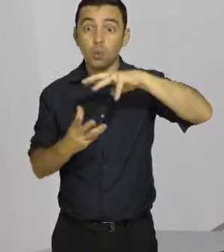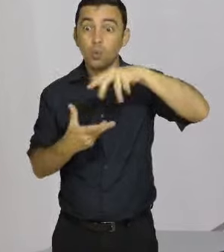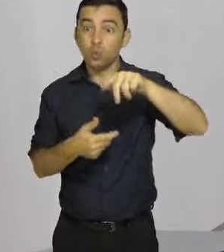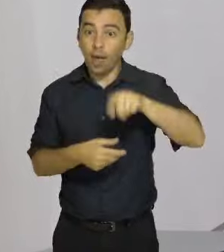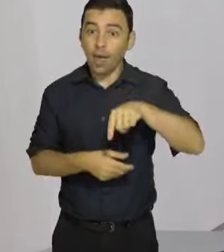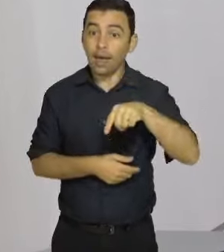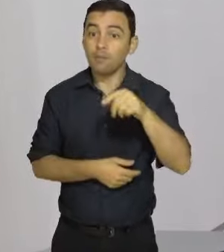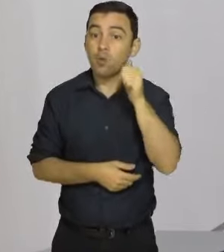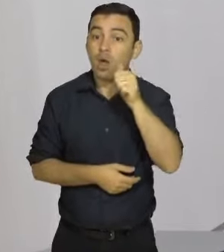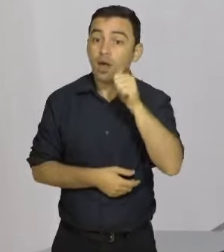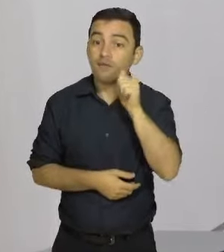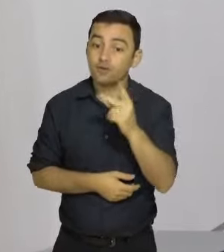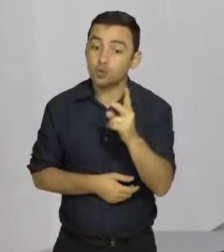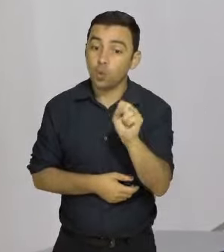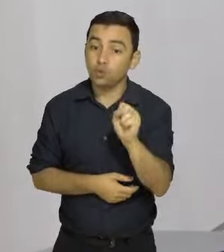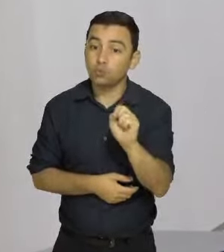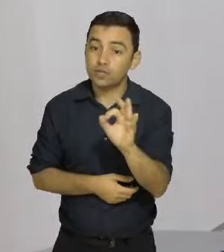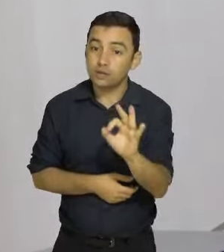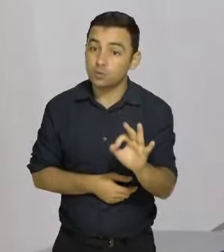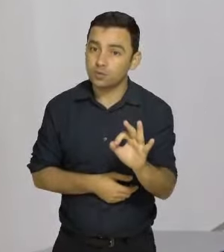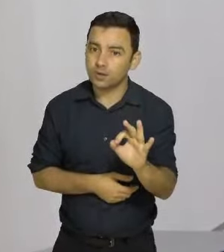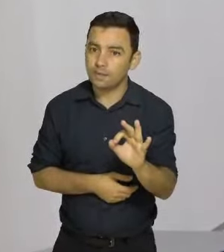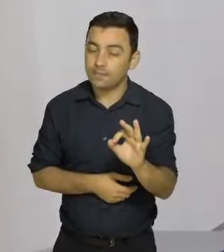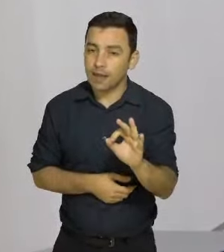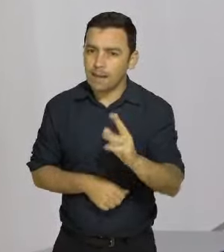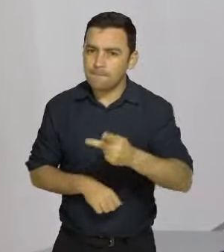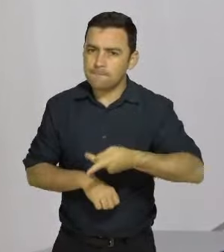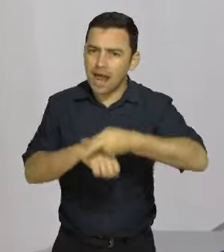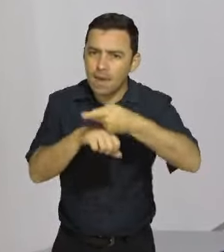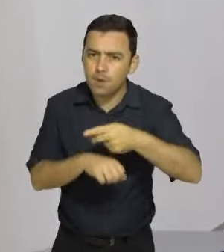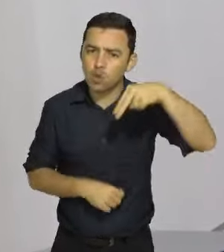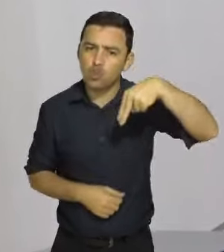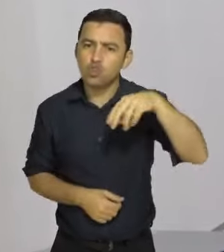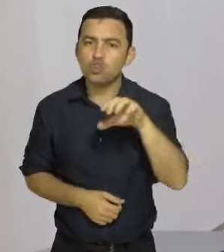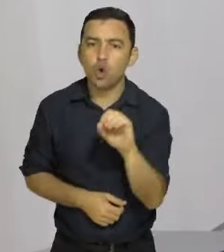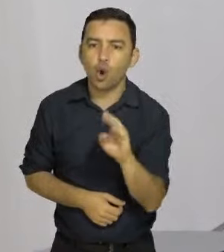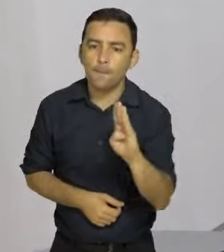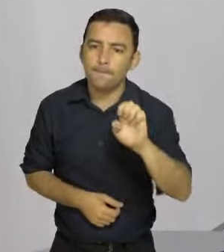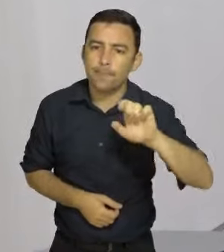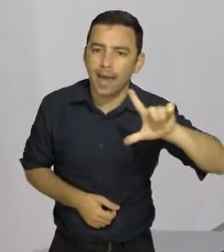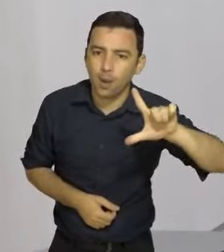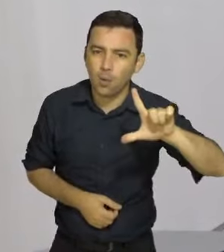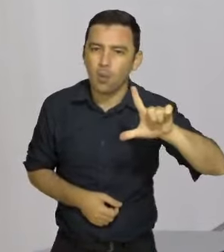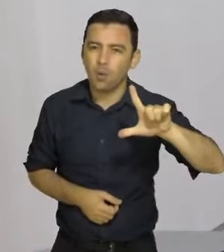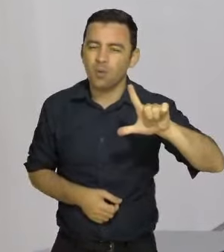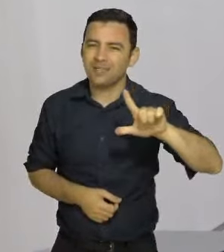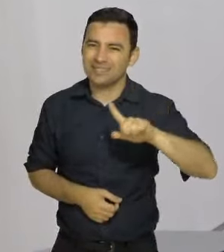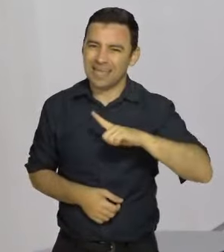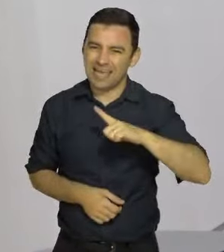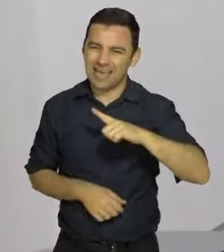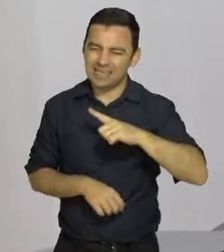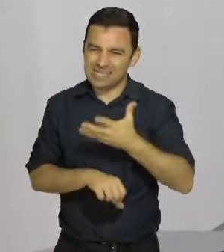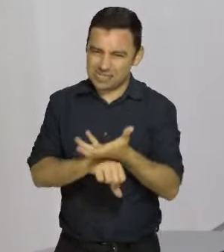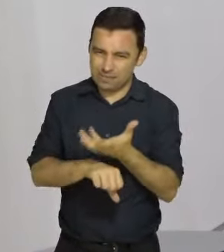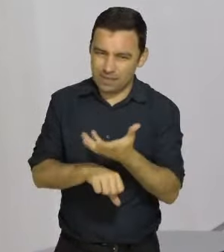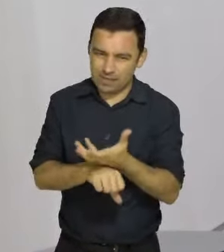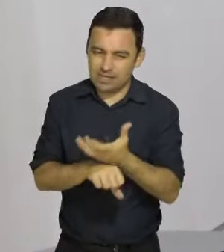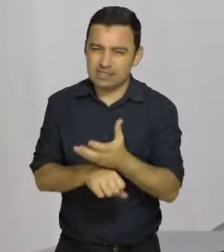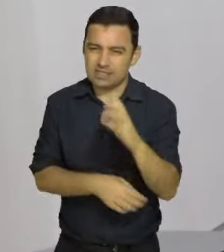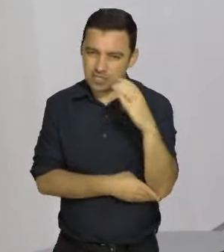mulheres. Entre os prêmios Nobel relacionados com disciplinas científicas, como